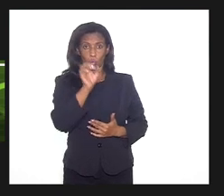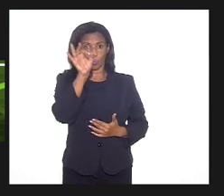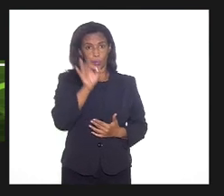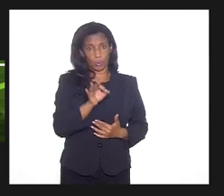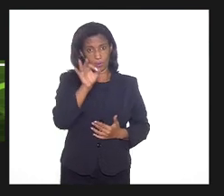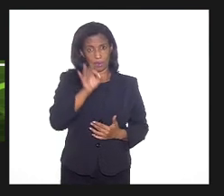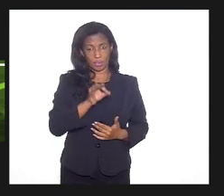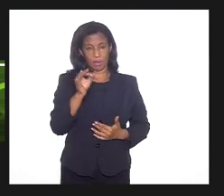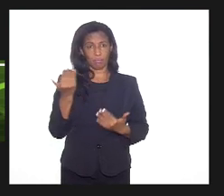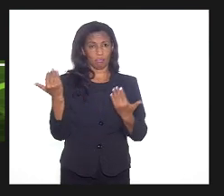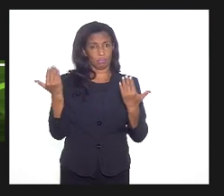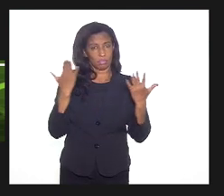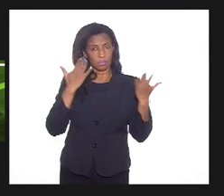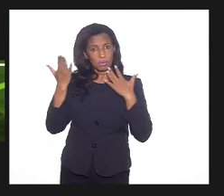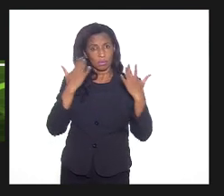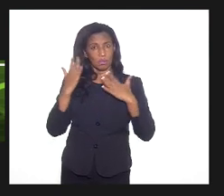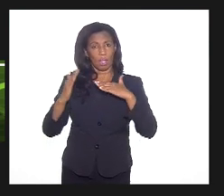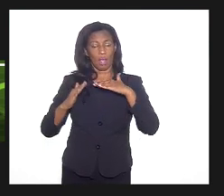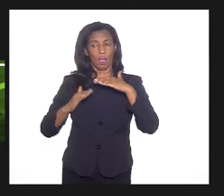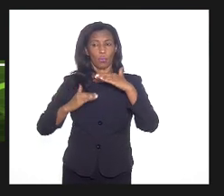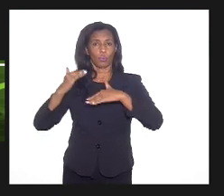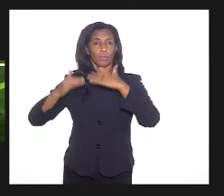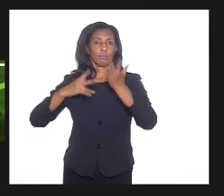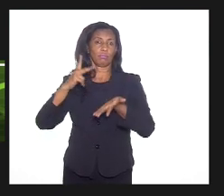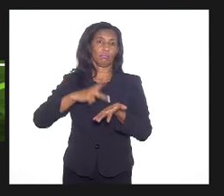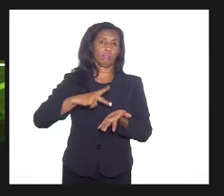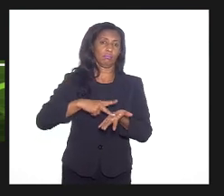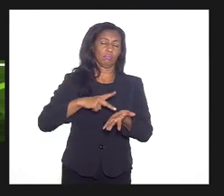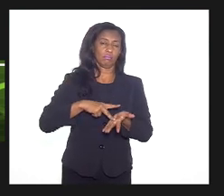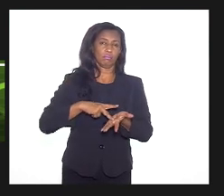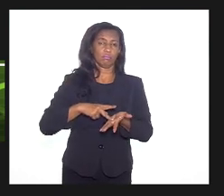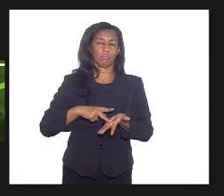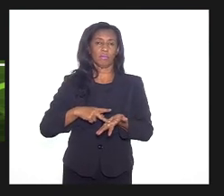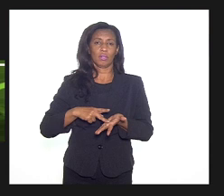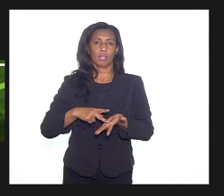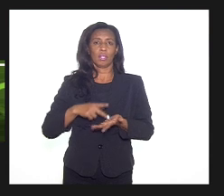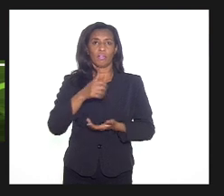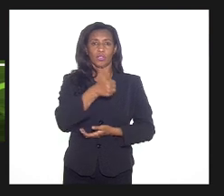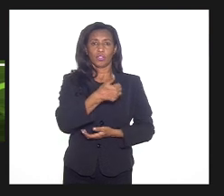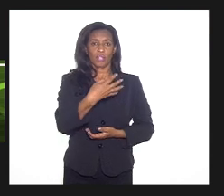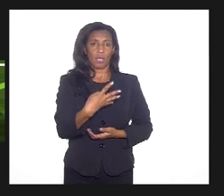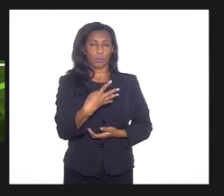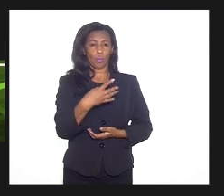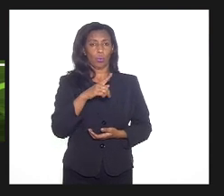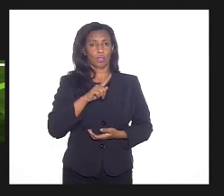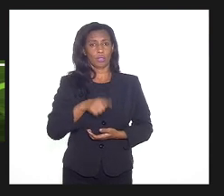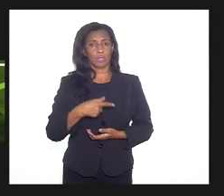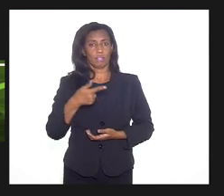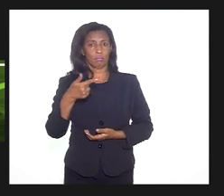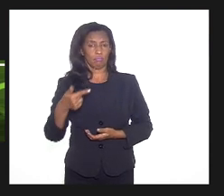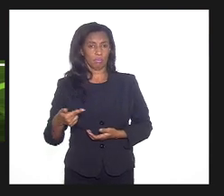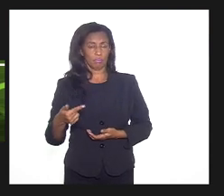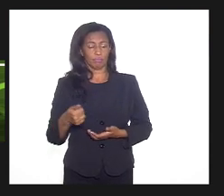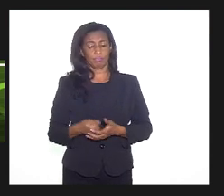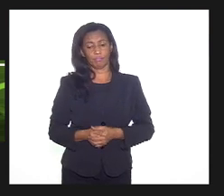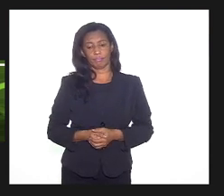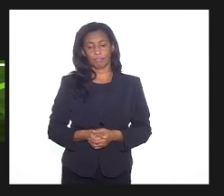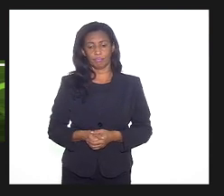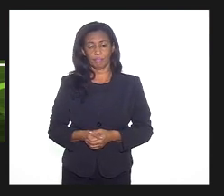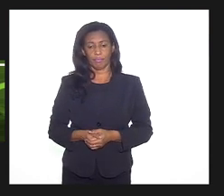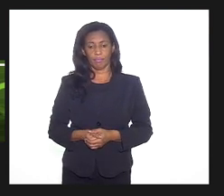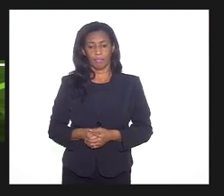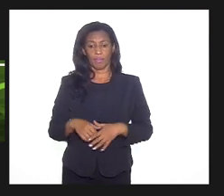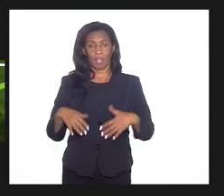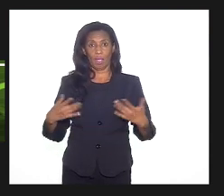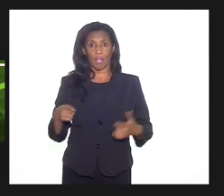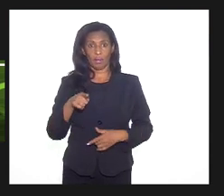6,8%, né, em relação ao crescimento real mediano, que foi de 14,5%. Aqui, que é